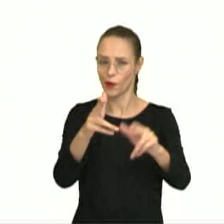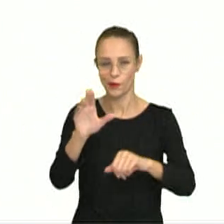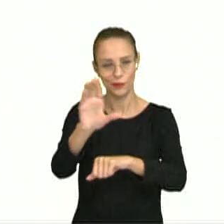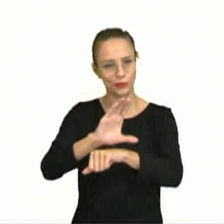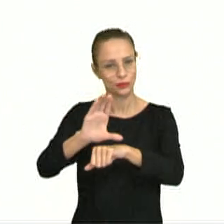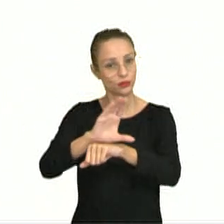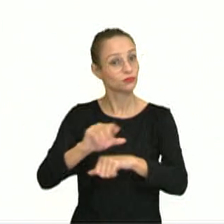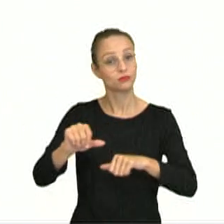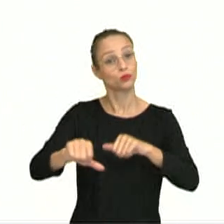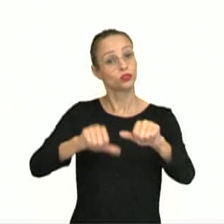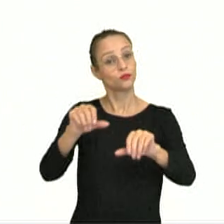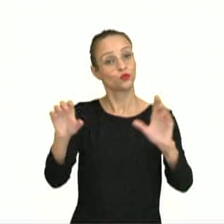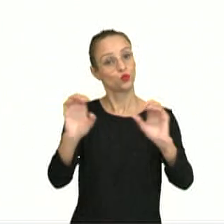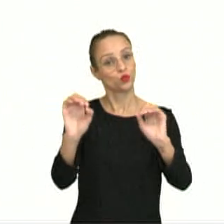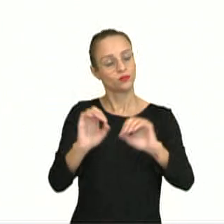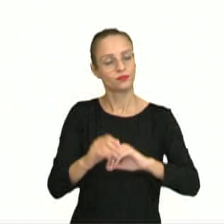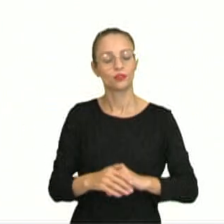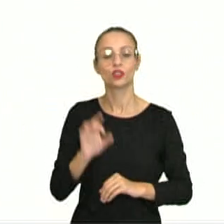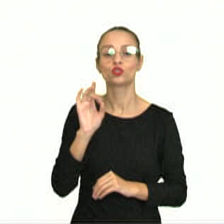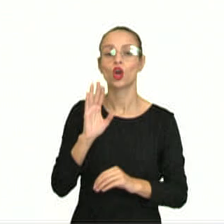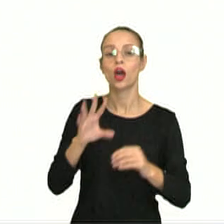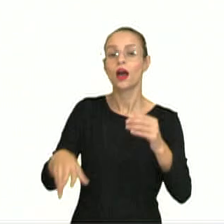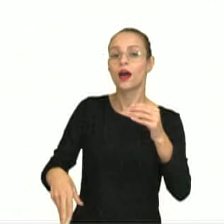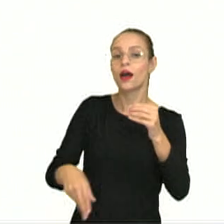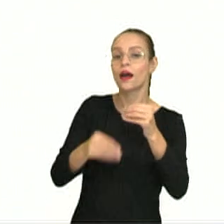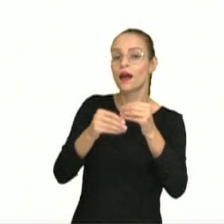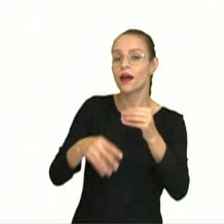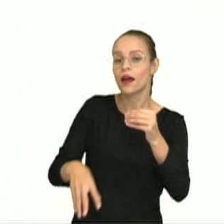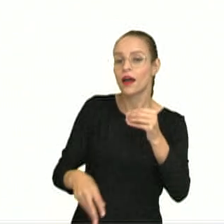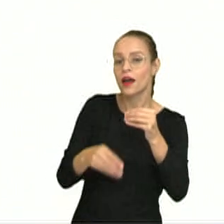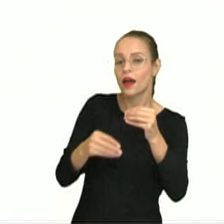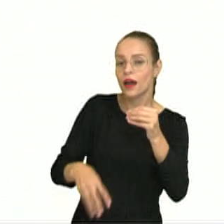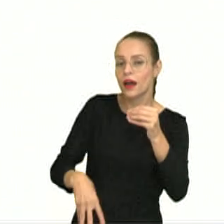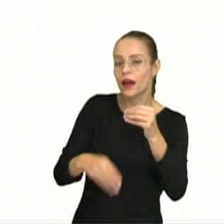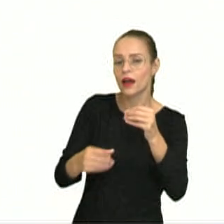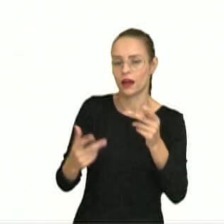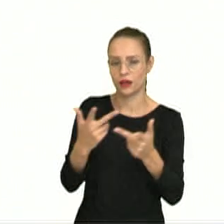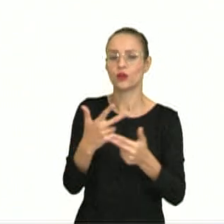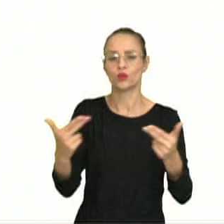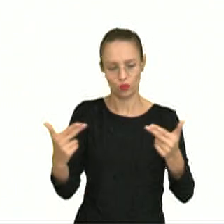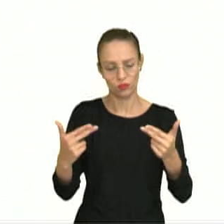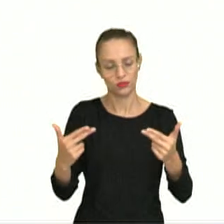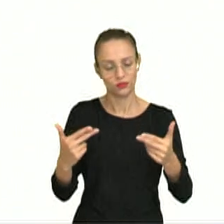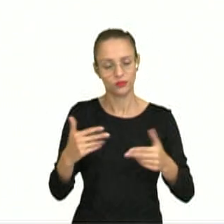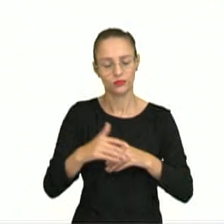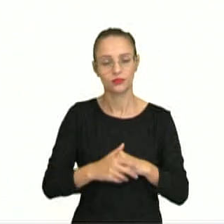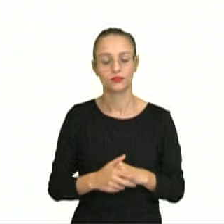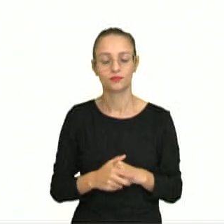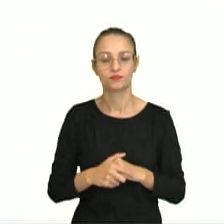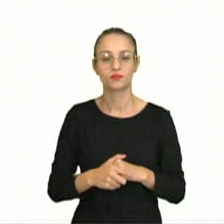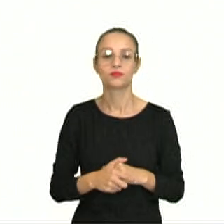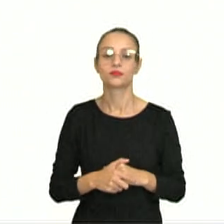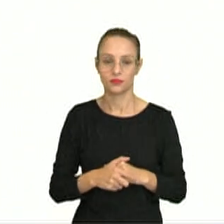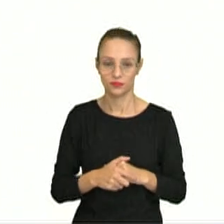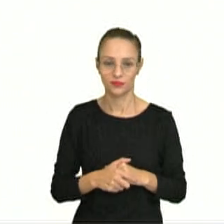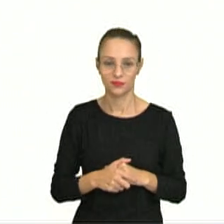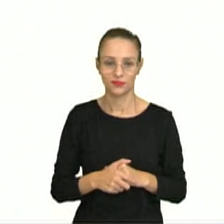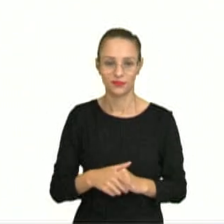Ela não se modificou, apenas foi acrescentada uma série de emendas nessa Constituição. A gente tem